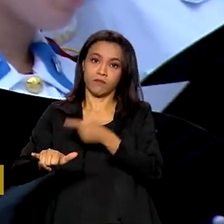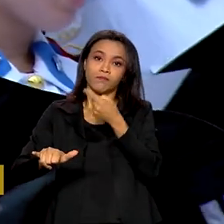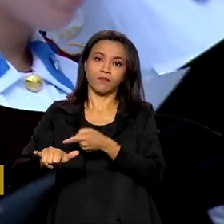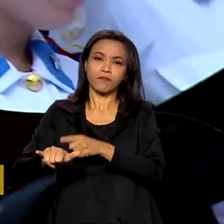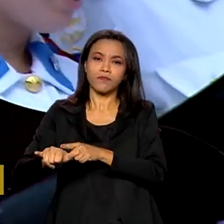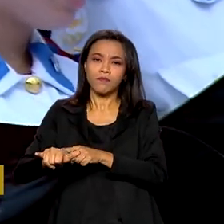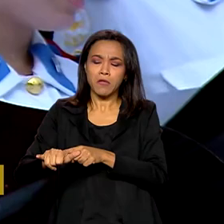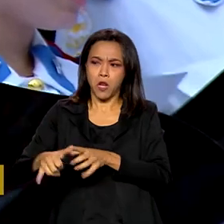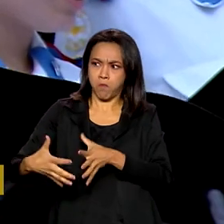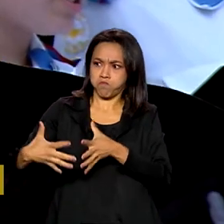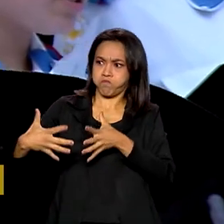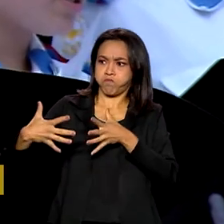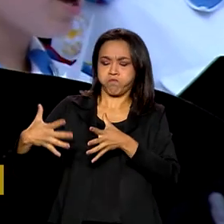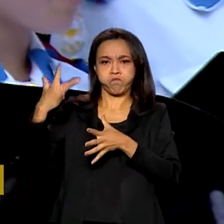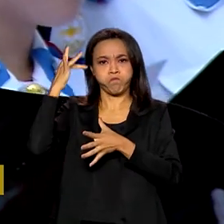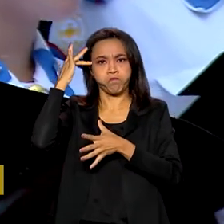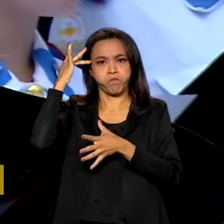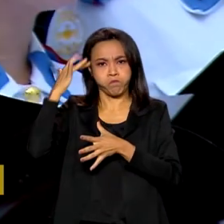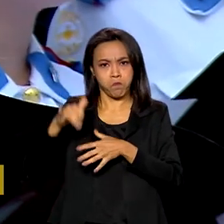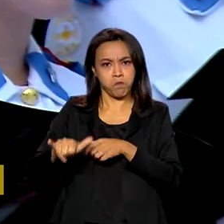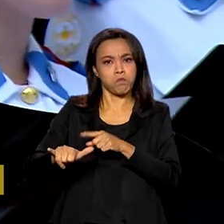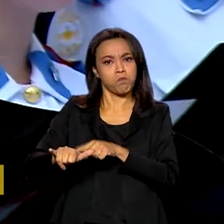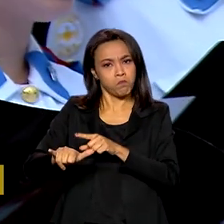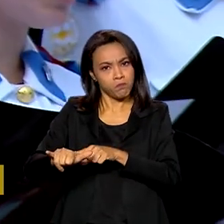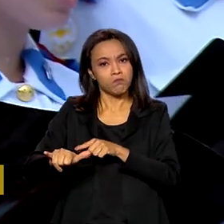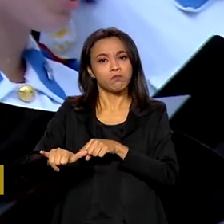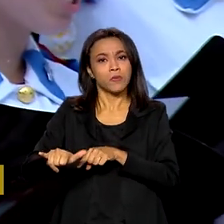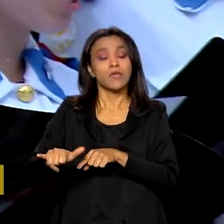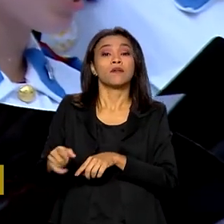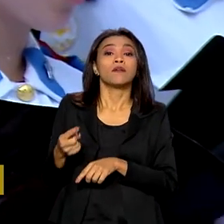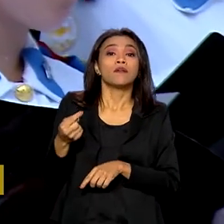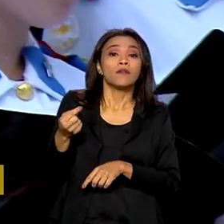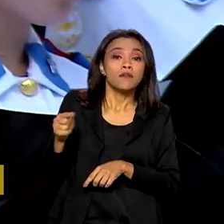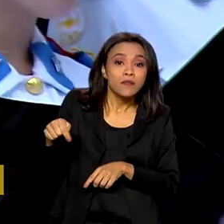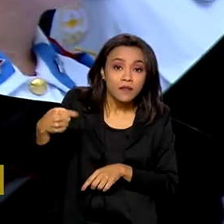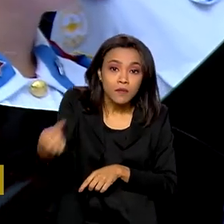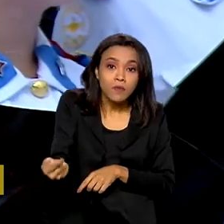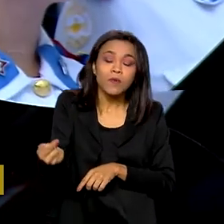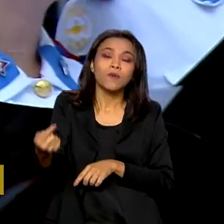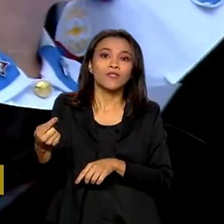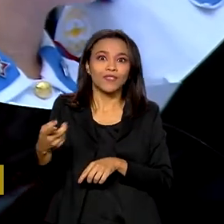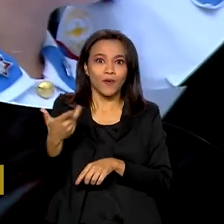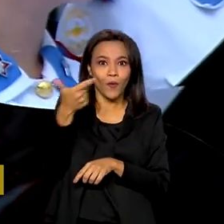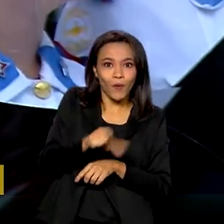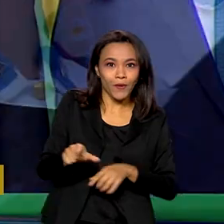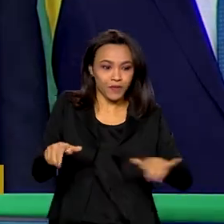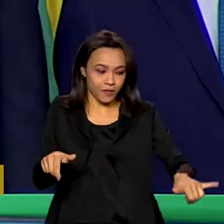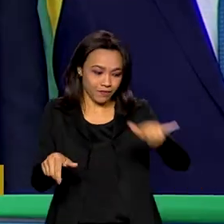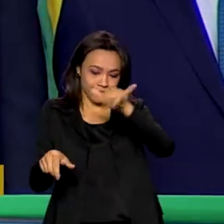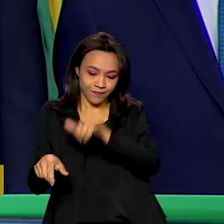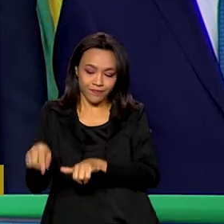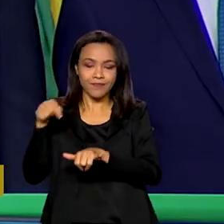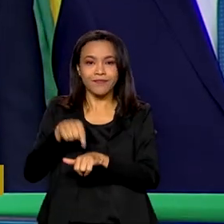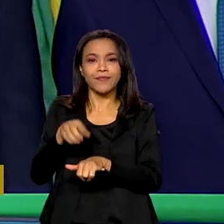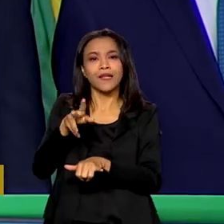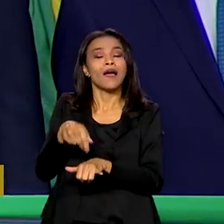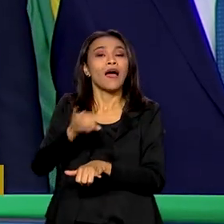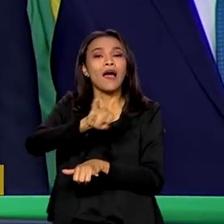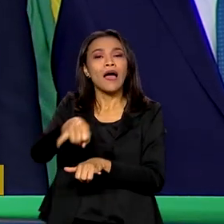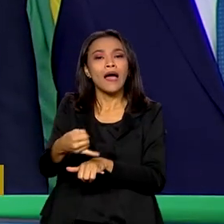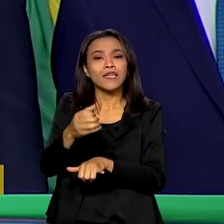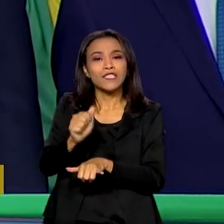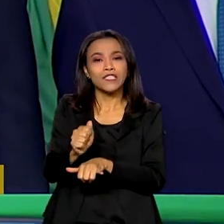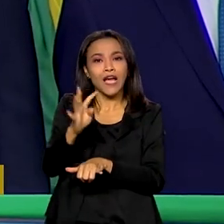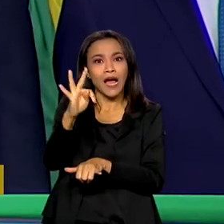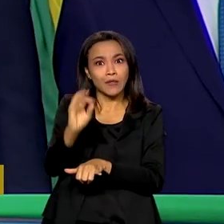bastante robusta, muito consolidada, e aí depois passaram para uma aeronave a jato, uma curiosidade.